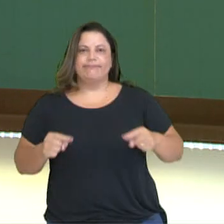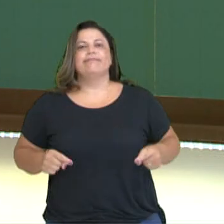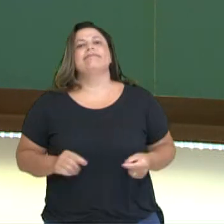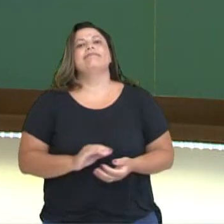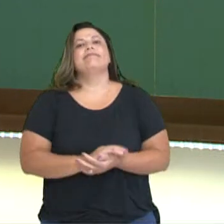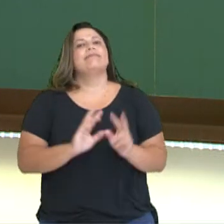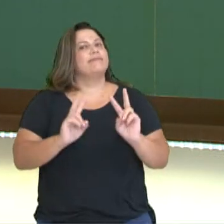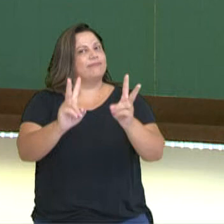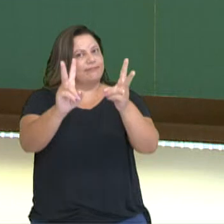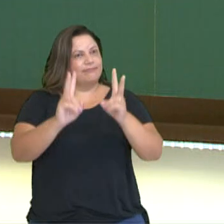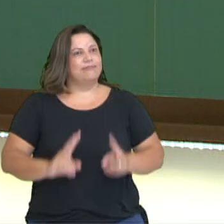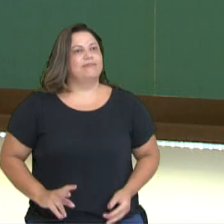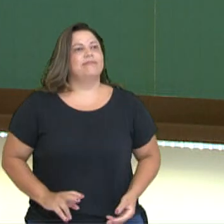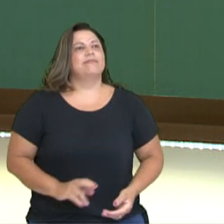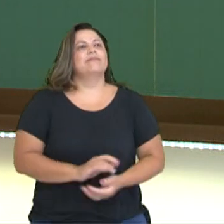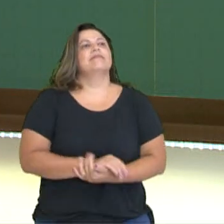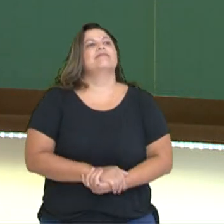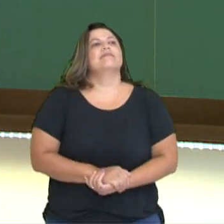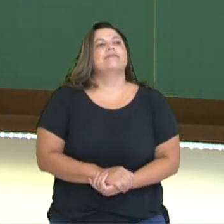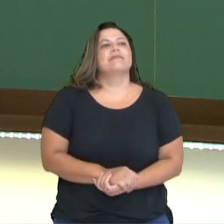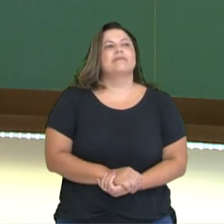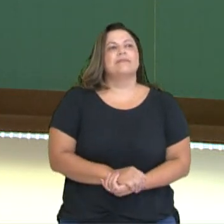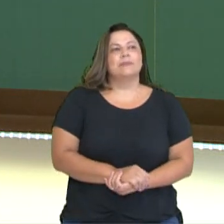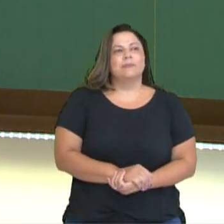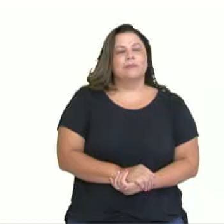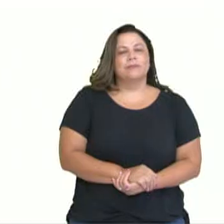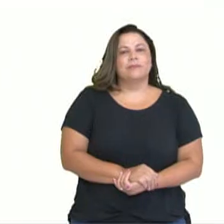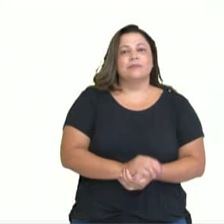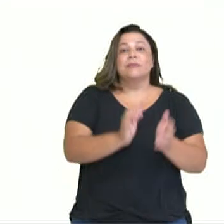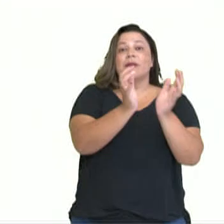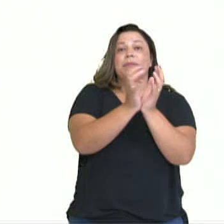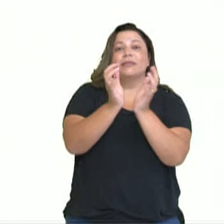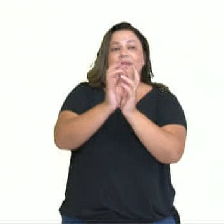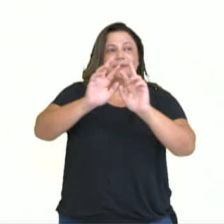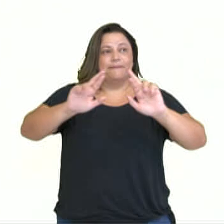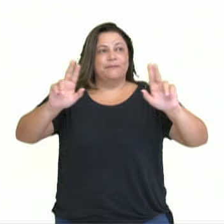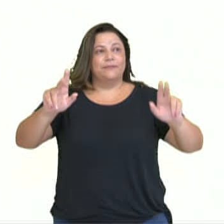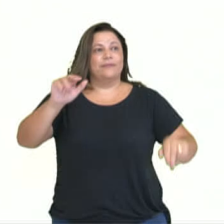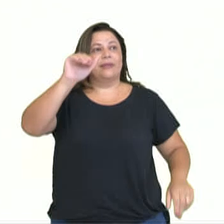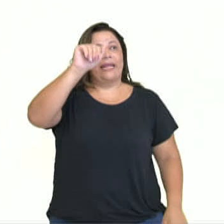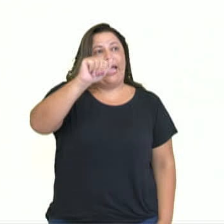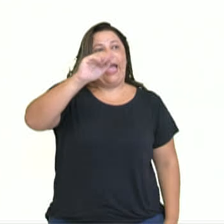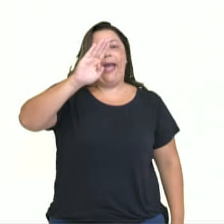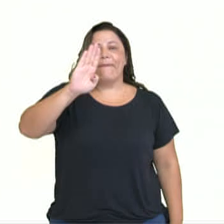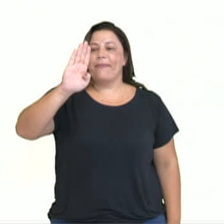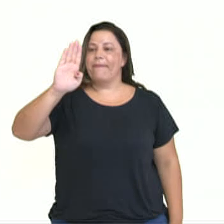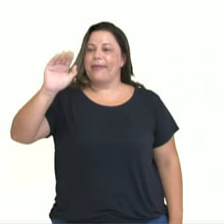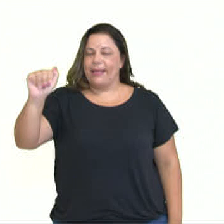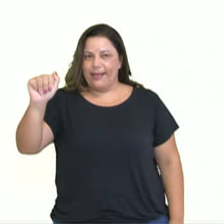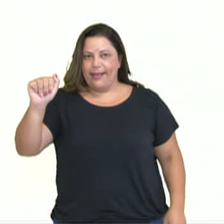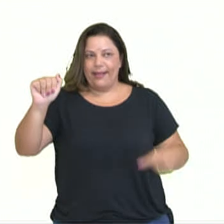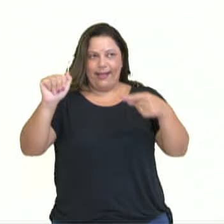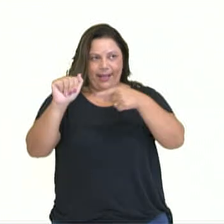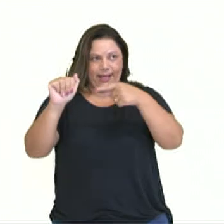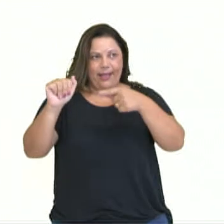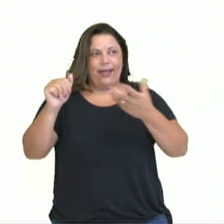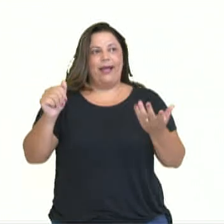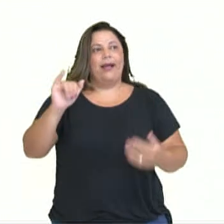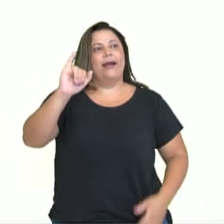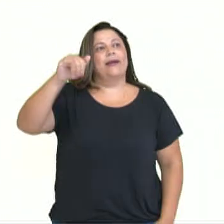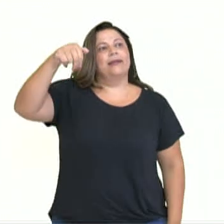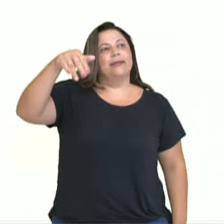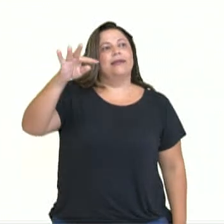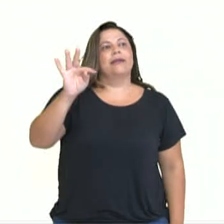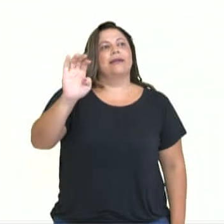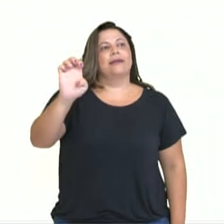Vamos adiante? Mais uma classificação, ó, A, B, B, A, que nós chamamos de rimas interpoladas ou